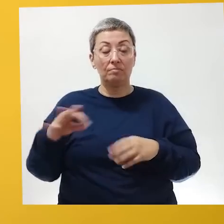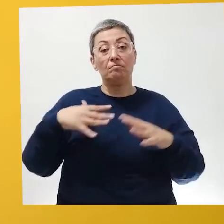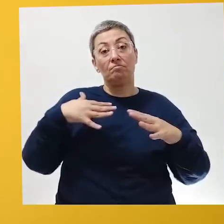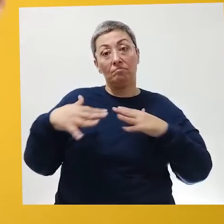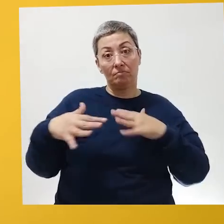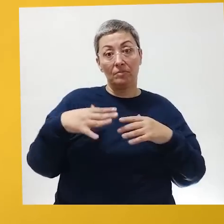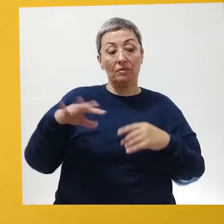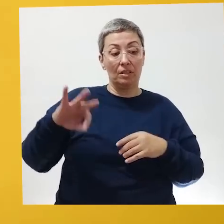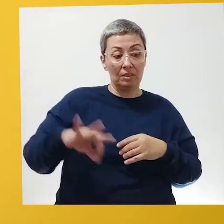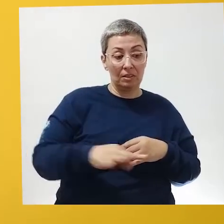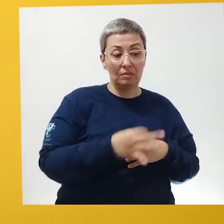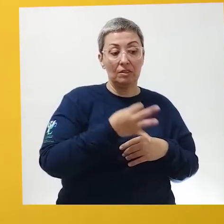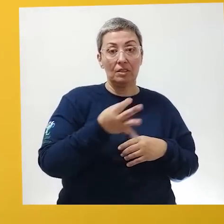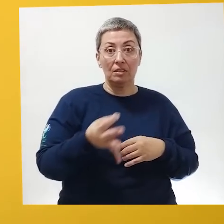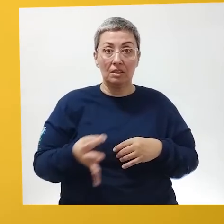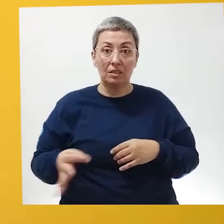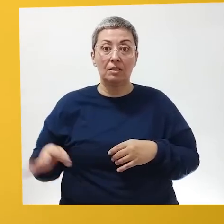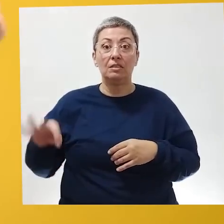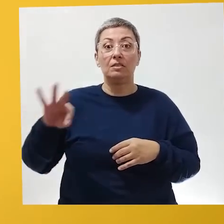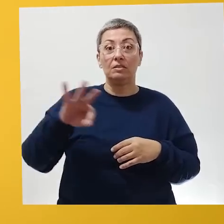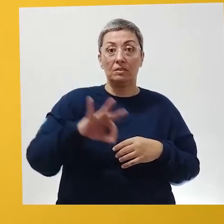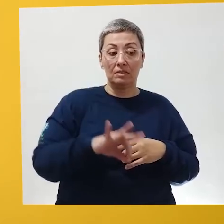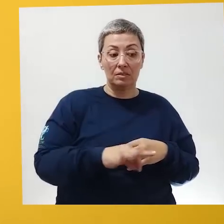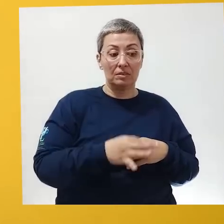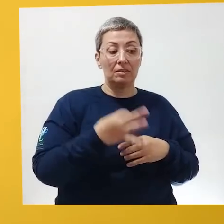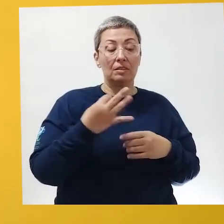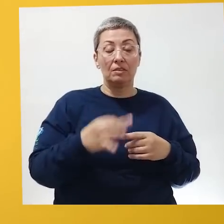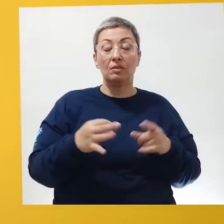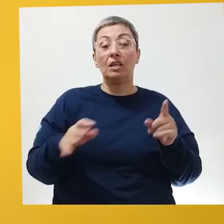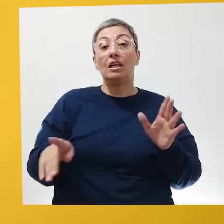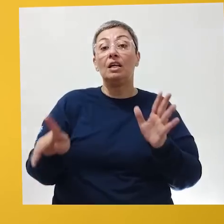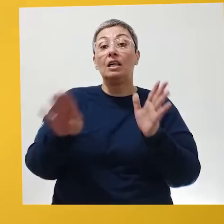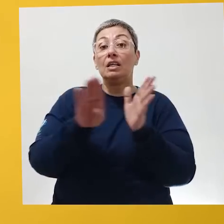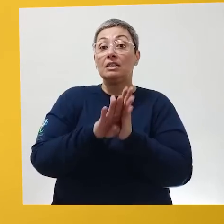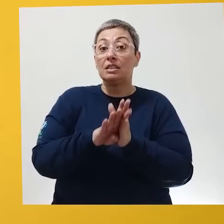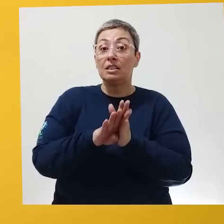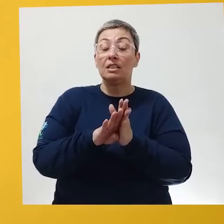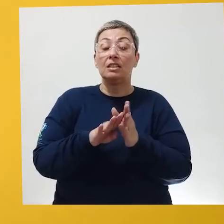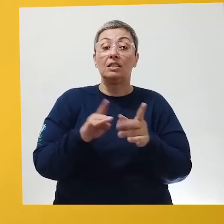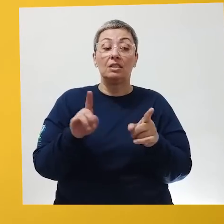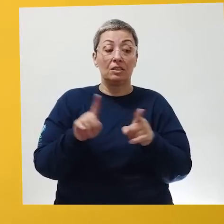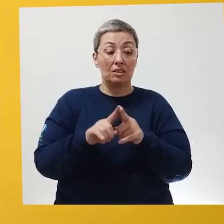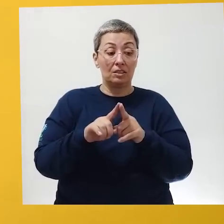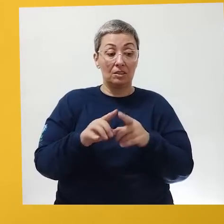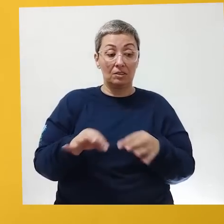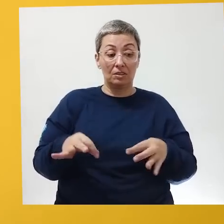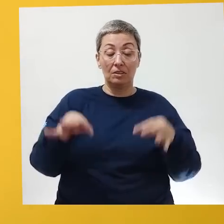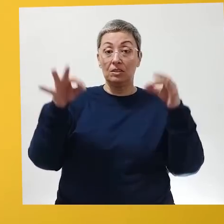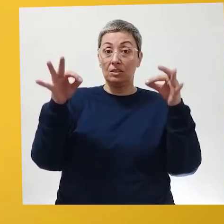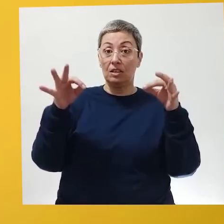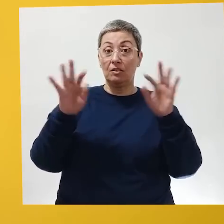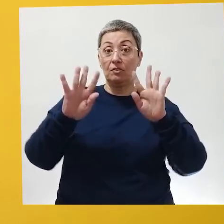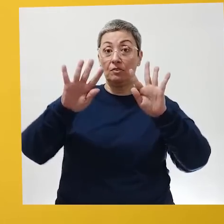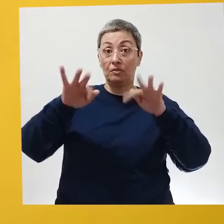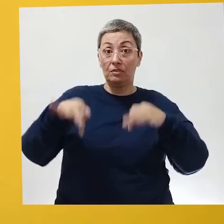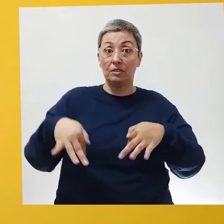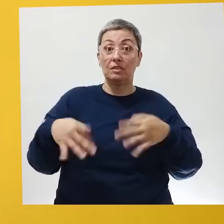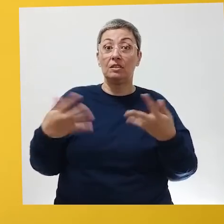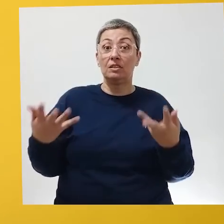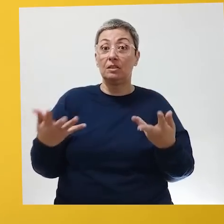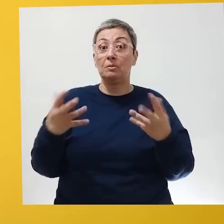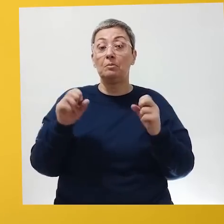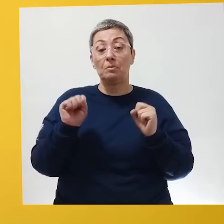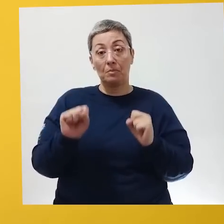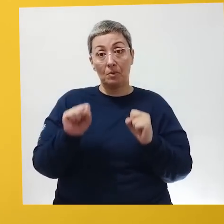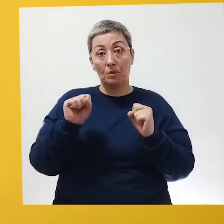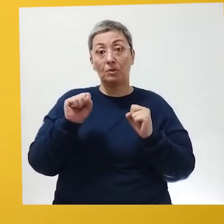ela vai passando em cada buraco o cadarço, até que ela chega, né, até que ela finalize, e aí